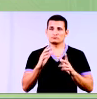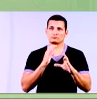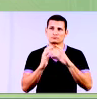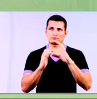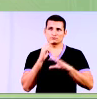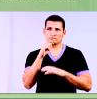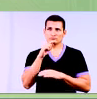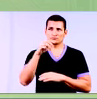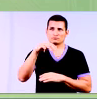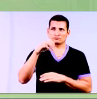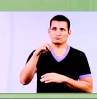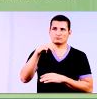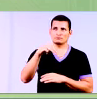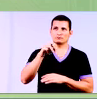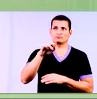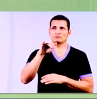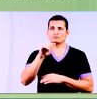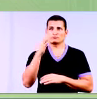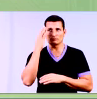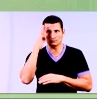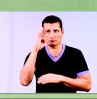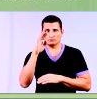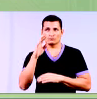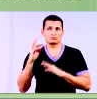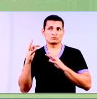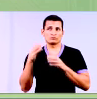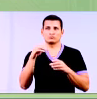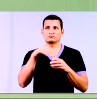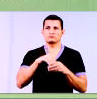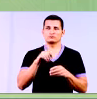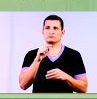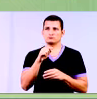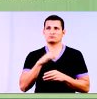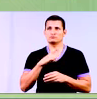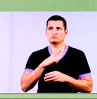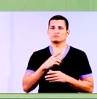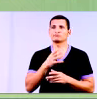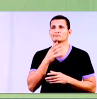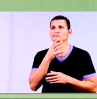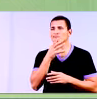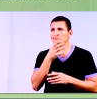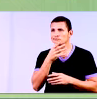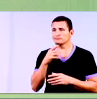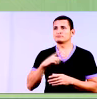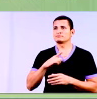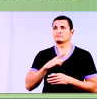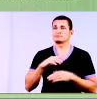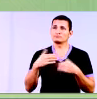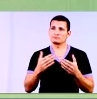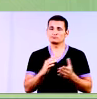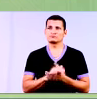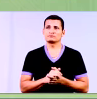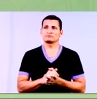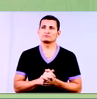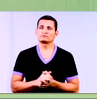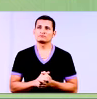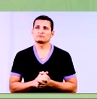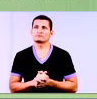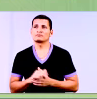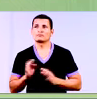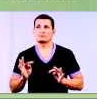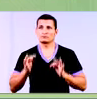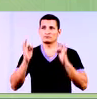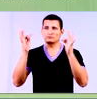essa memória principal, a memória RAM, que tem que tudo tá nela, tá lenta ainda, né? Isso. Então a gente buscou, a tecnologia